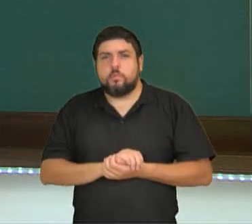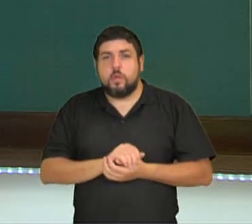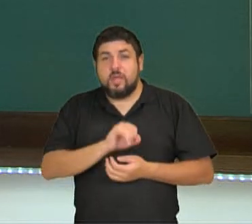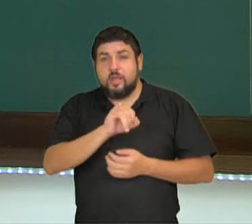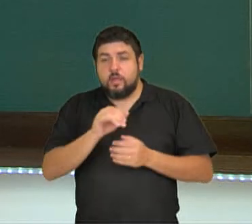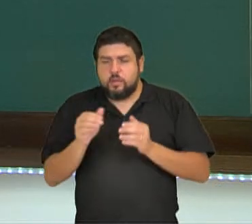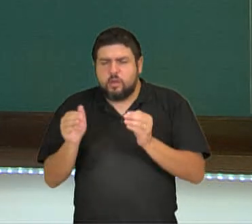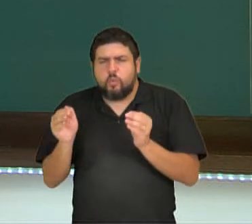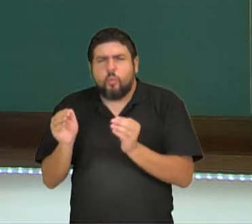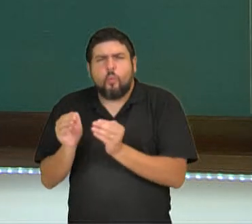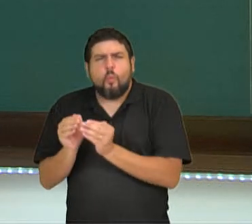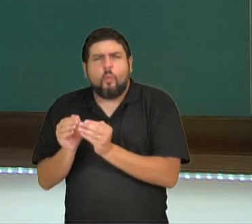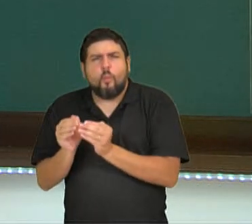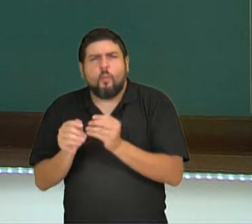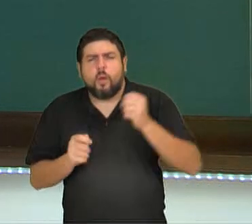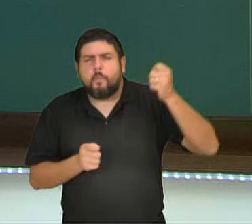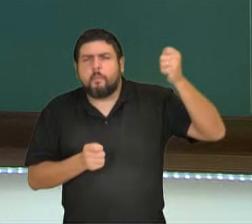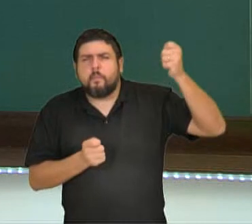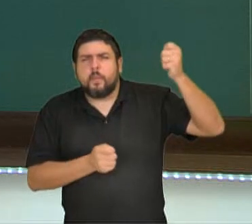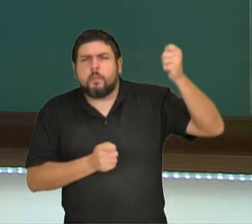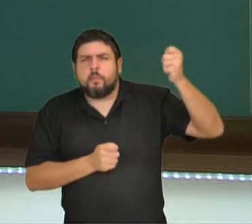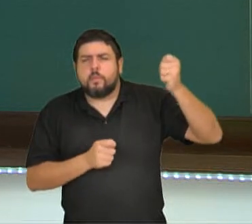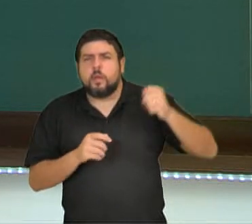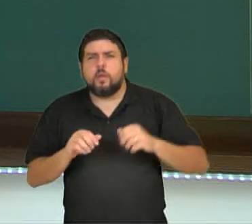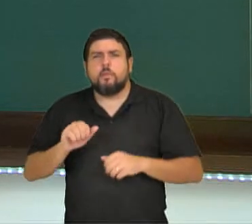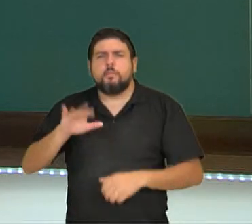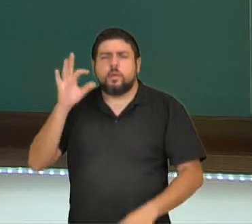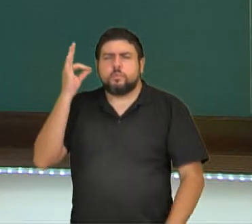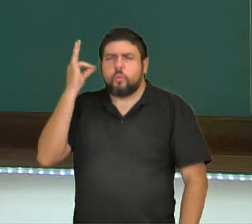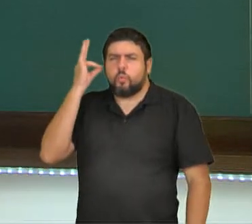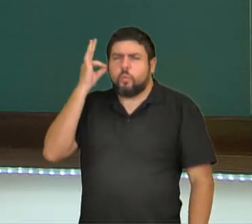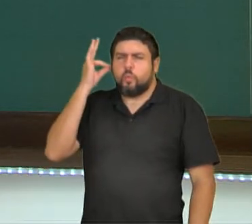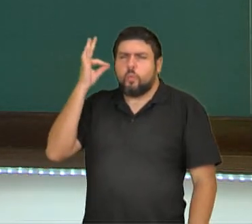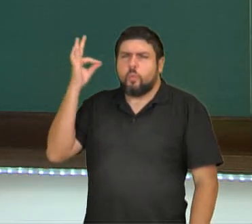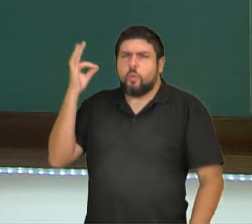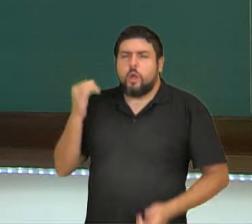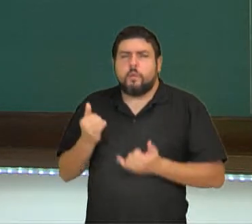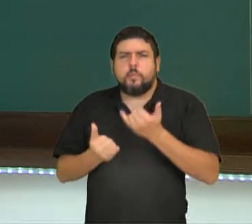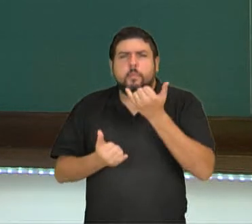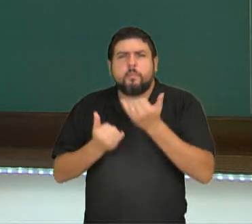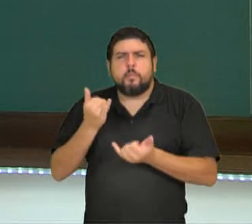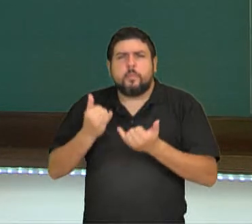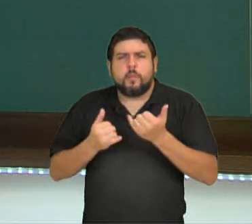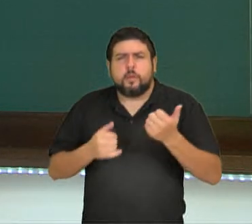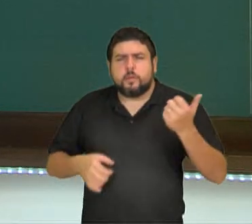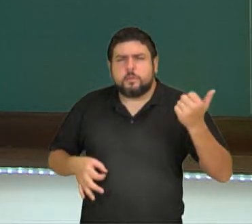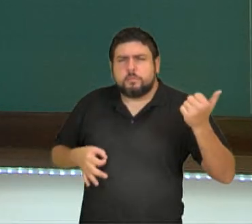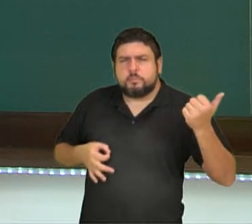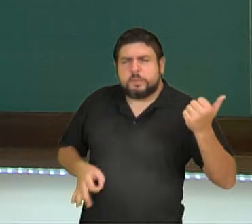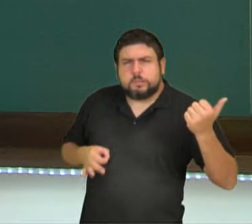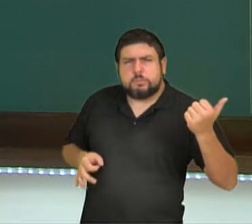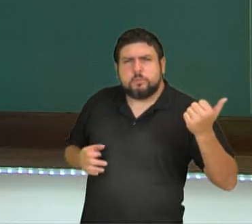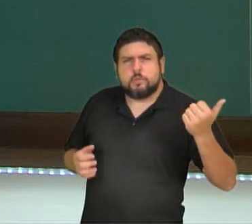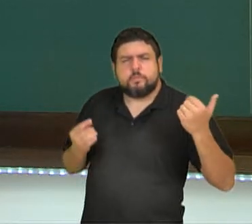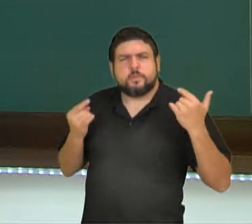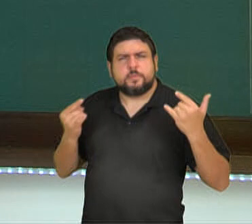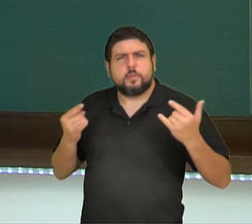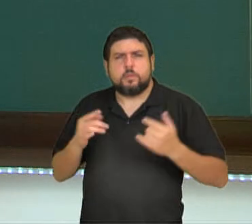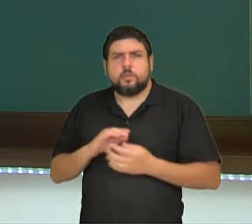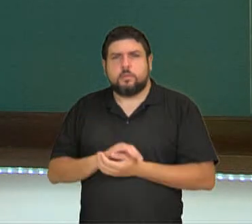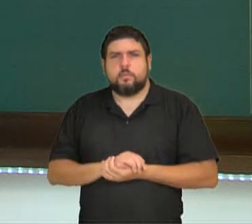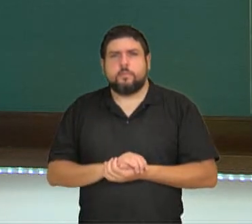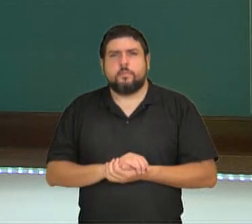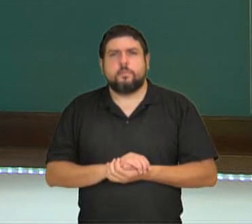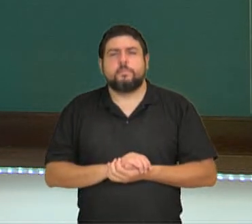o som vai ficar mais agudo, né? Mais parecido com o som da guitarra ou do violino, tá? Então, vejam só,